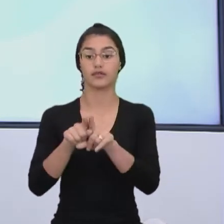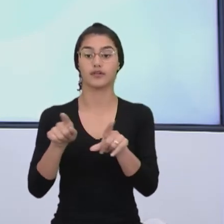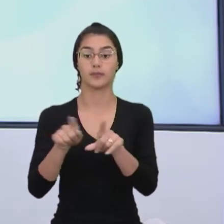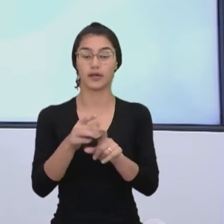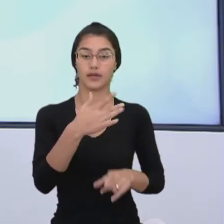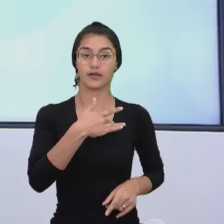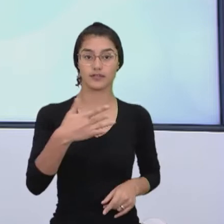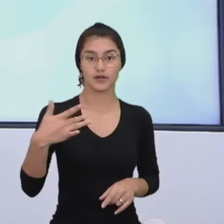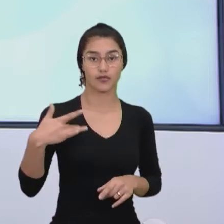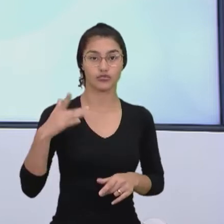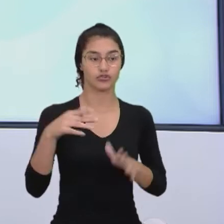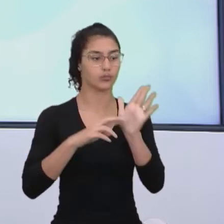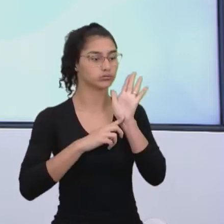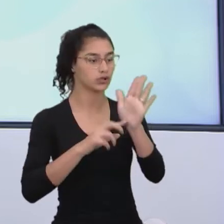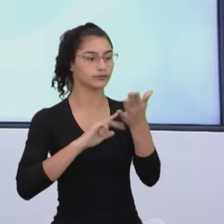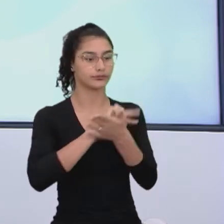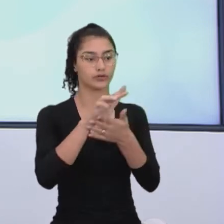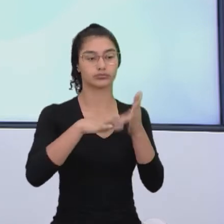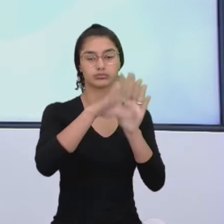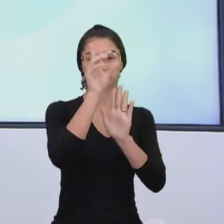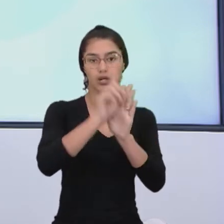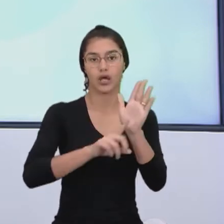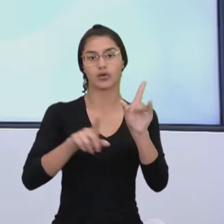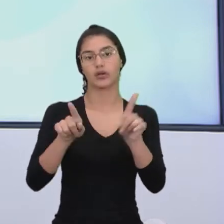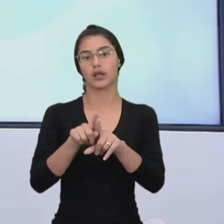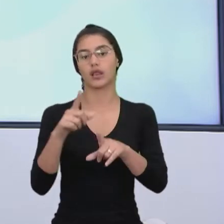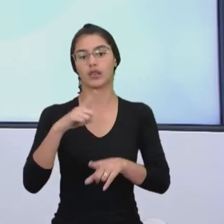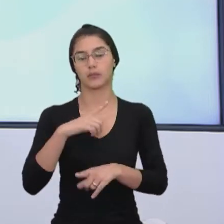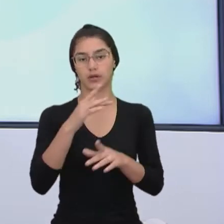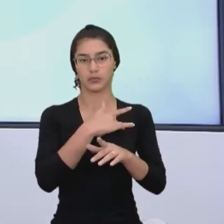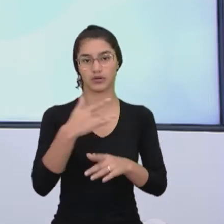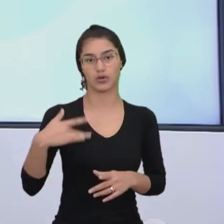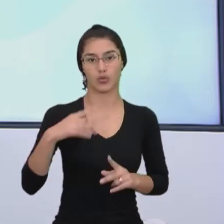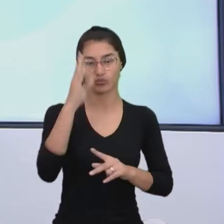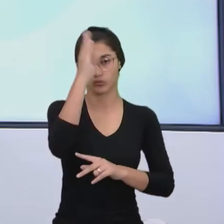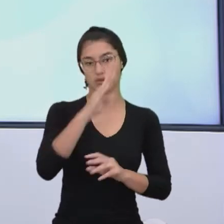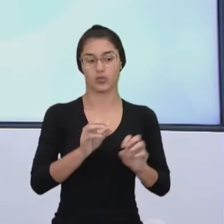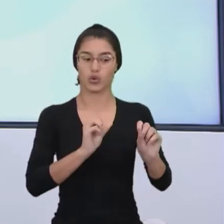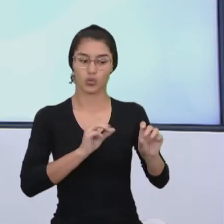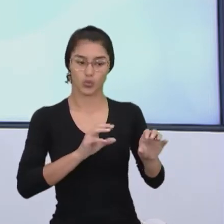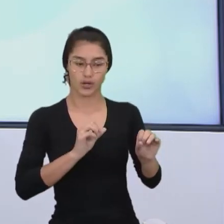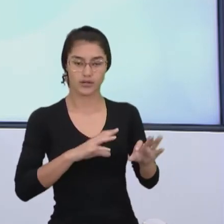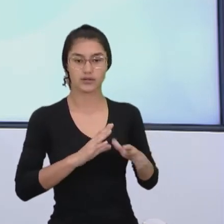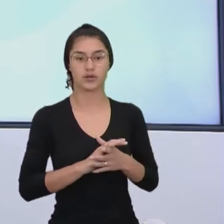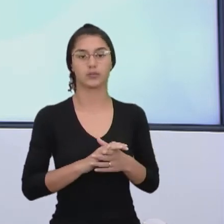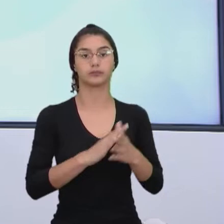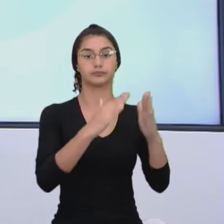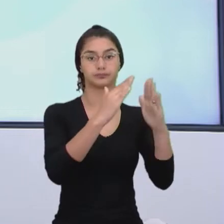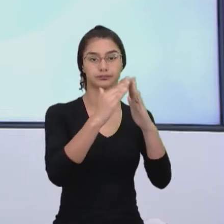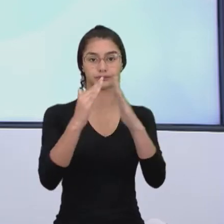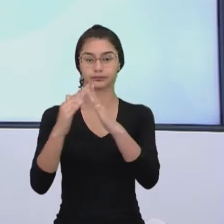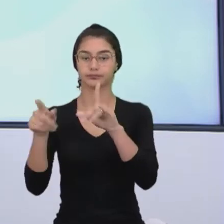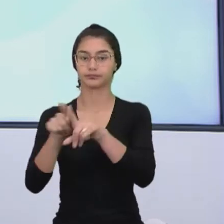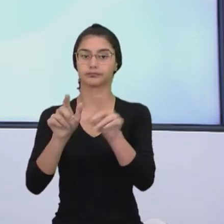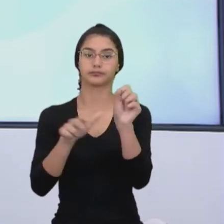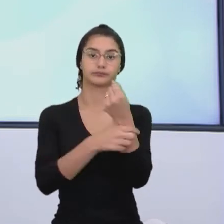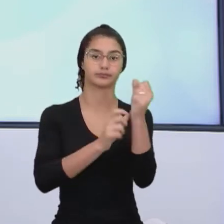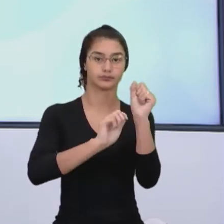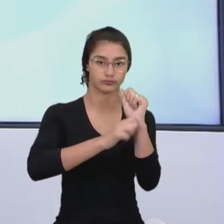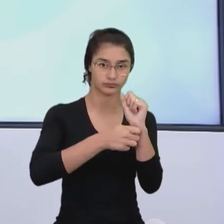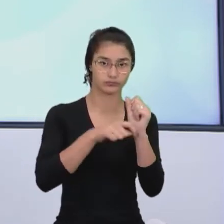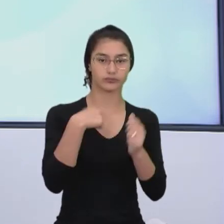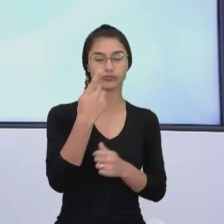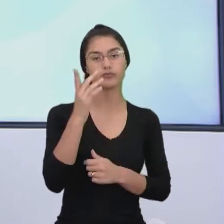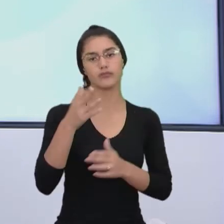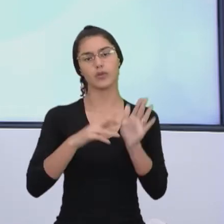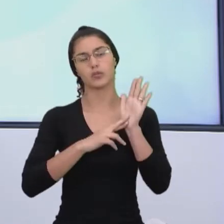saúde, né, já mostrei vários dados aí, né, sobre a saúde aqui no Brasil, educação, habitação e segurança. A gente